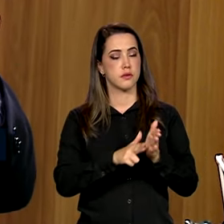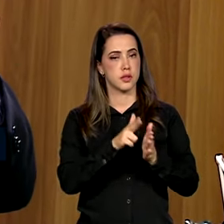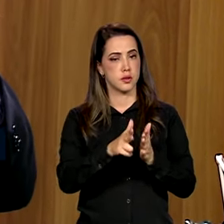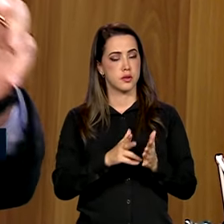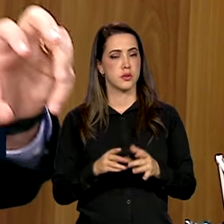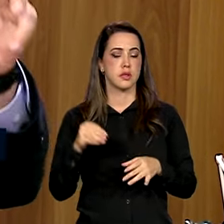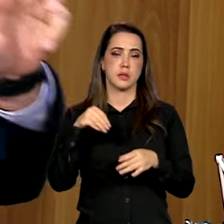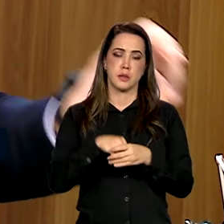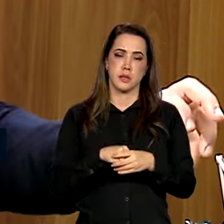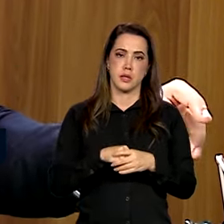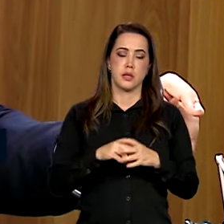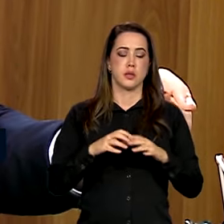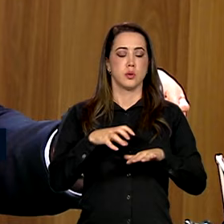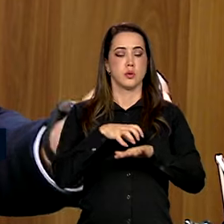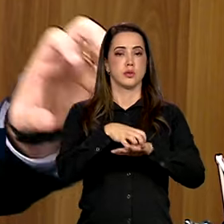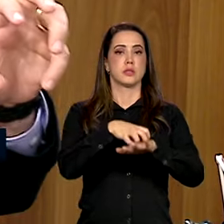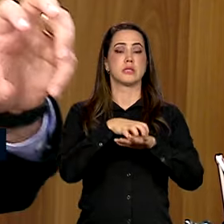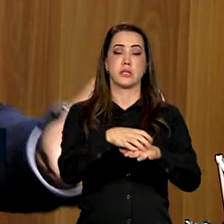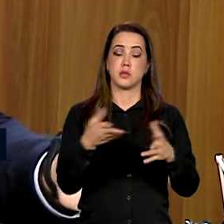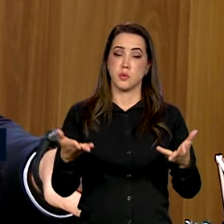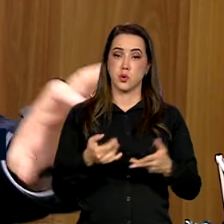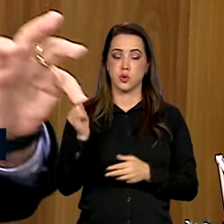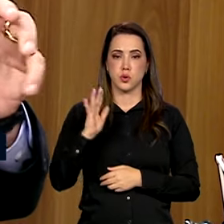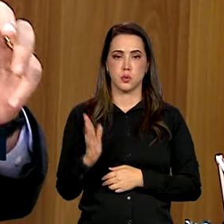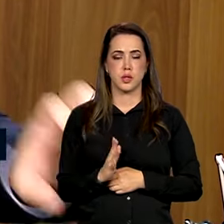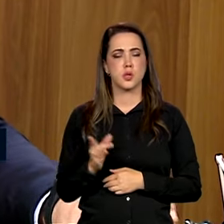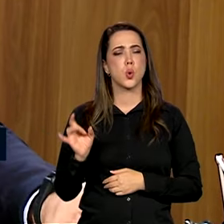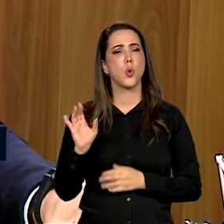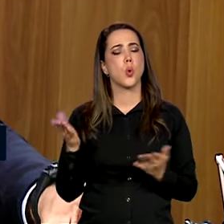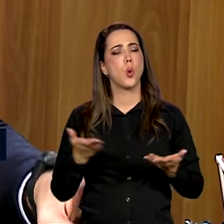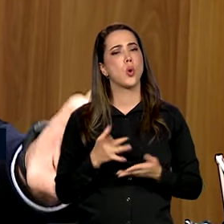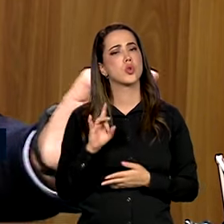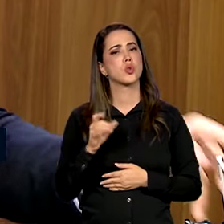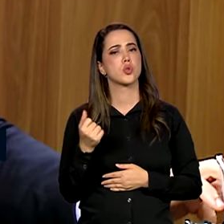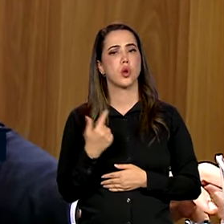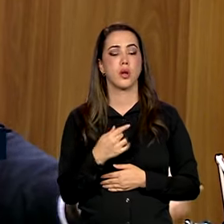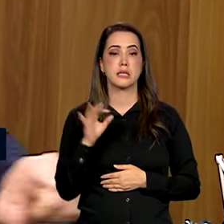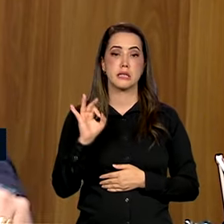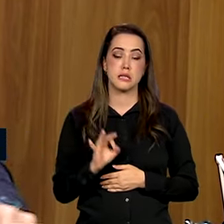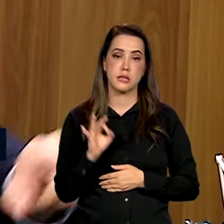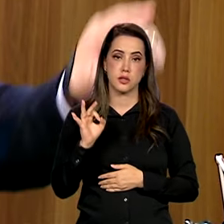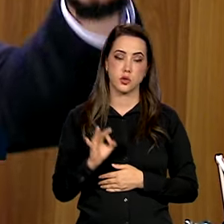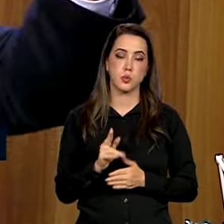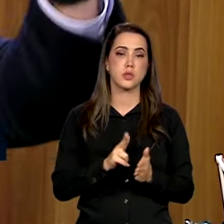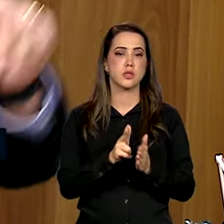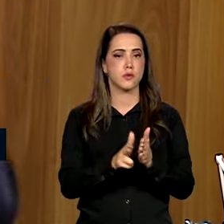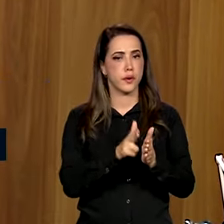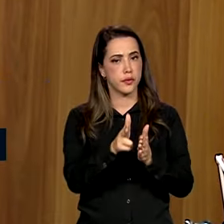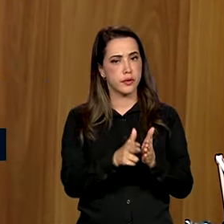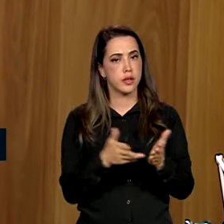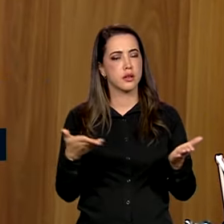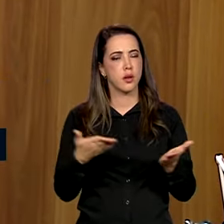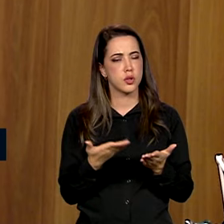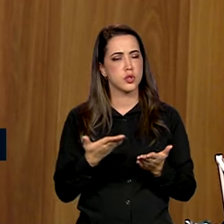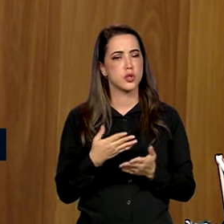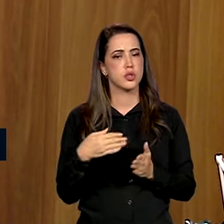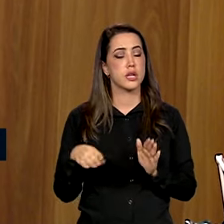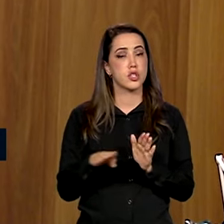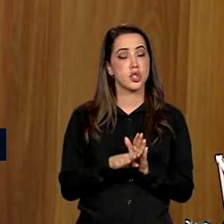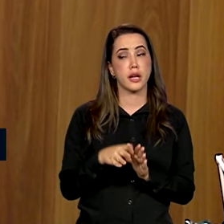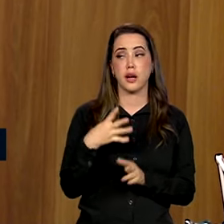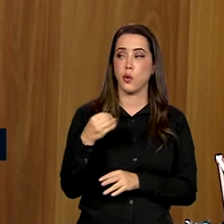no transporte de cargas do Brasil hoje a gente transporta apenas 17%, por ferrovias e queremos elevar isso para 40%